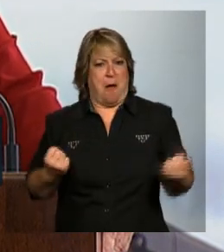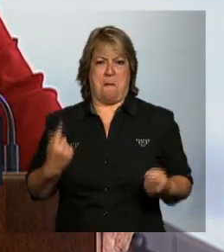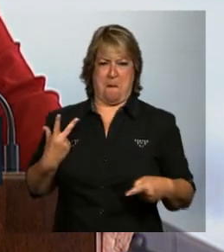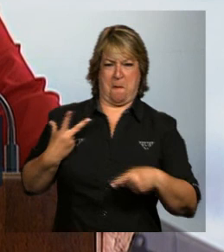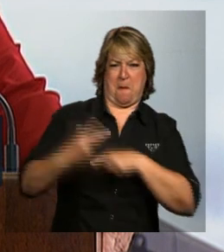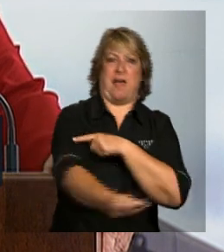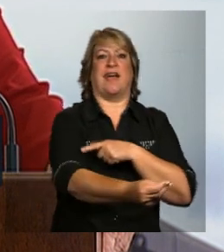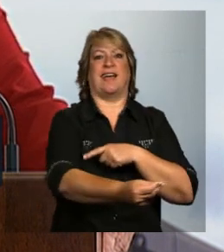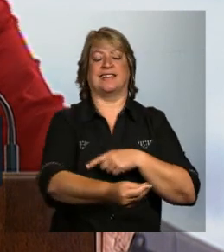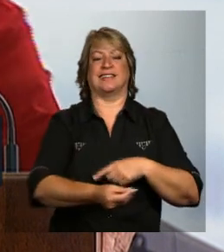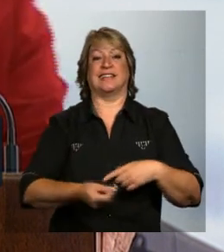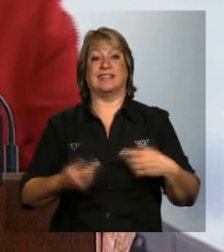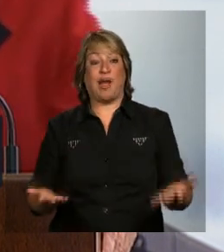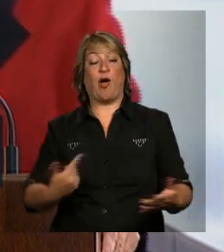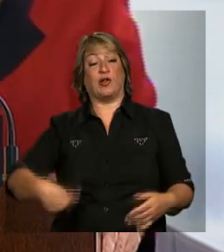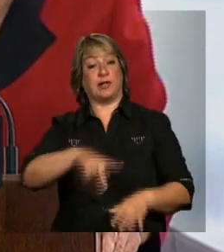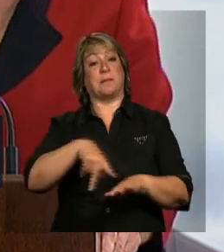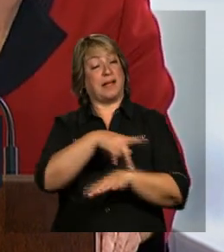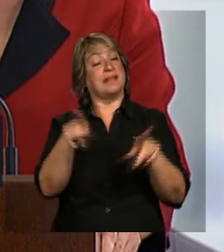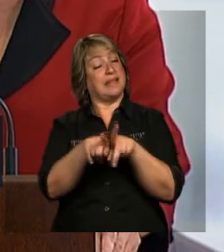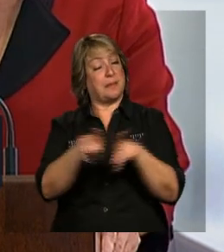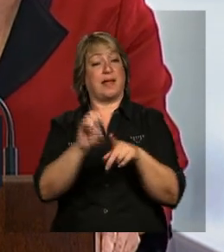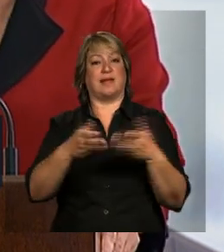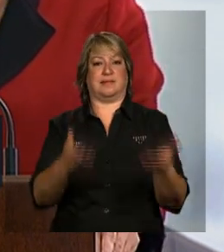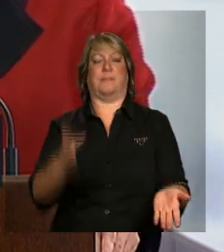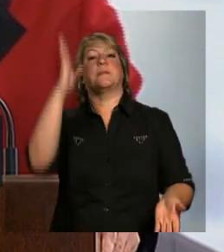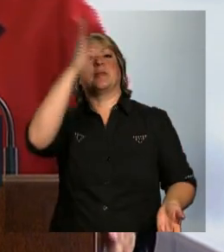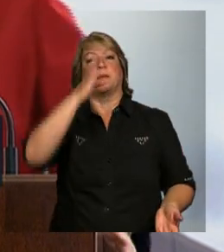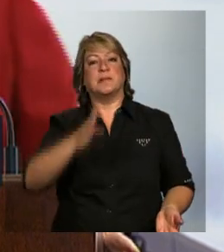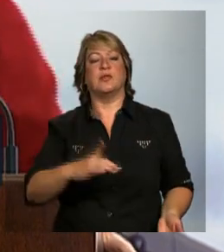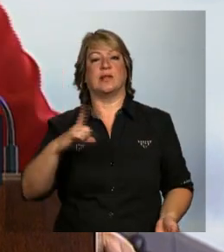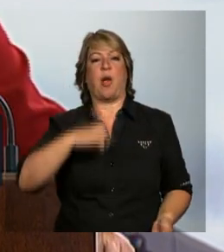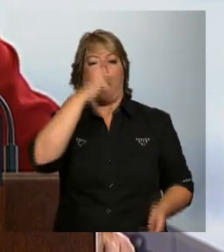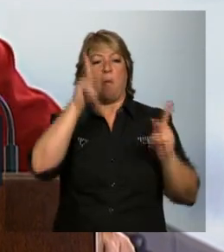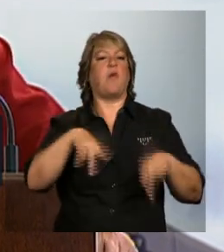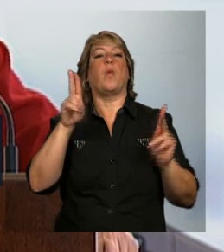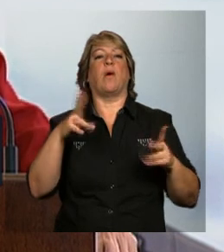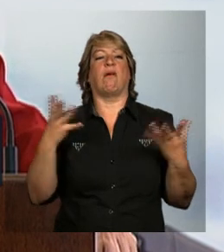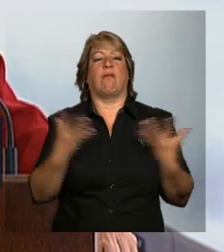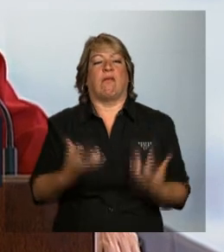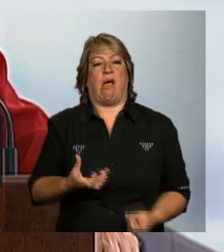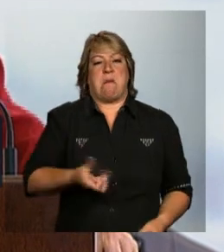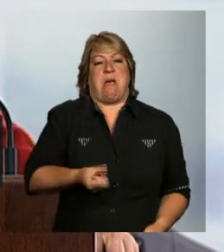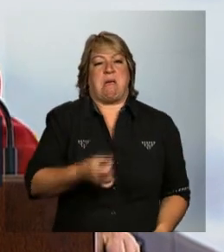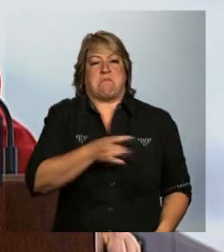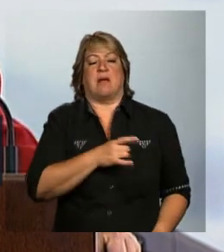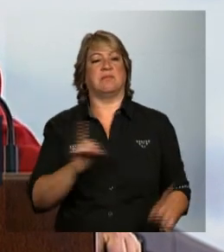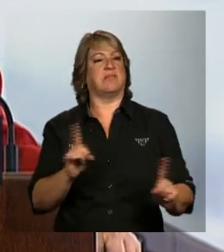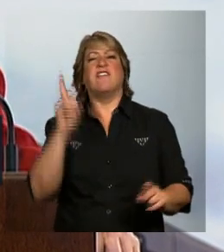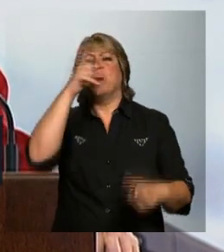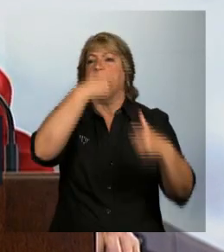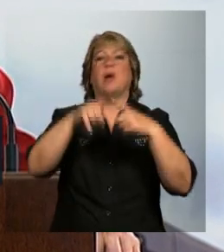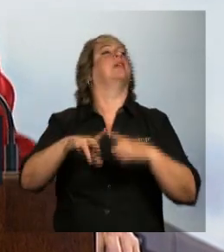de onde e o nosso país também assim o Brasil tem um povo que não se amedronta diante de